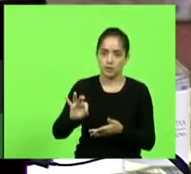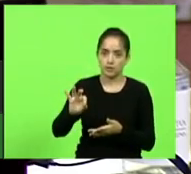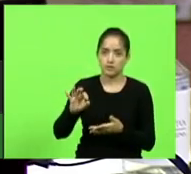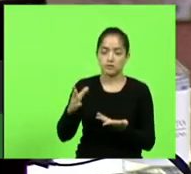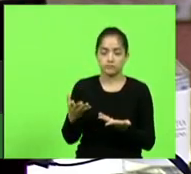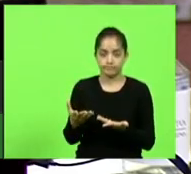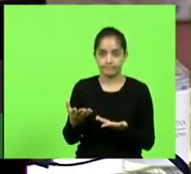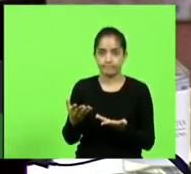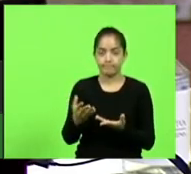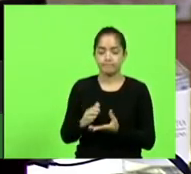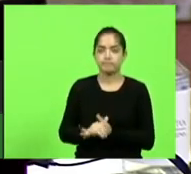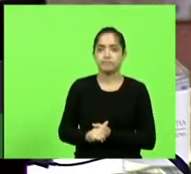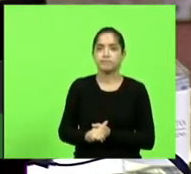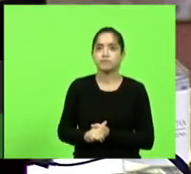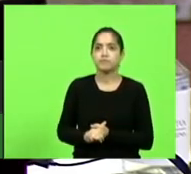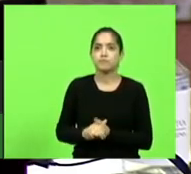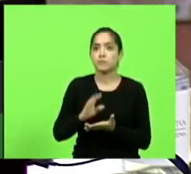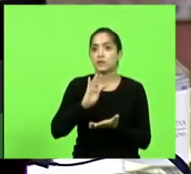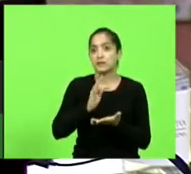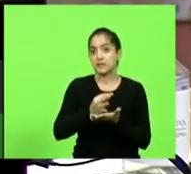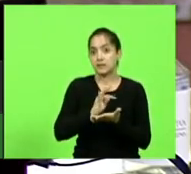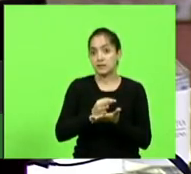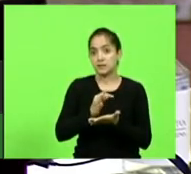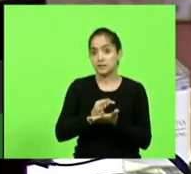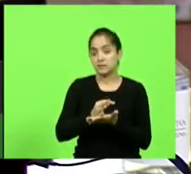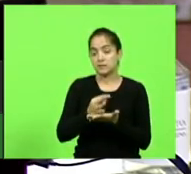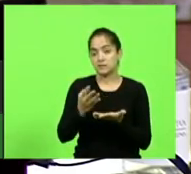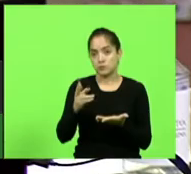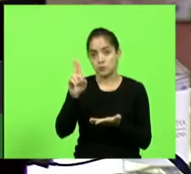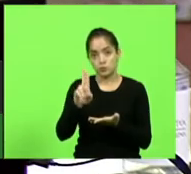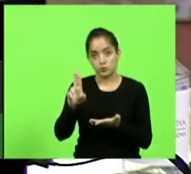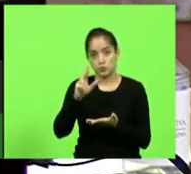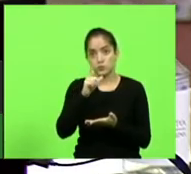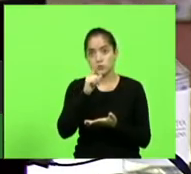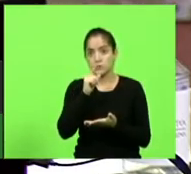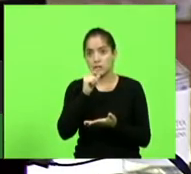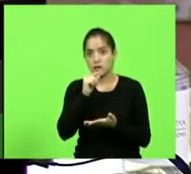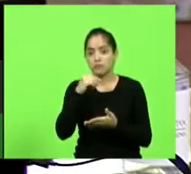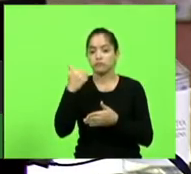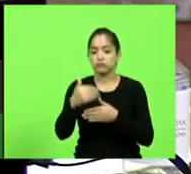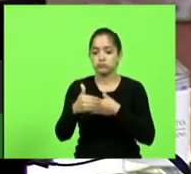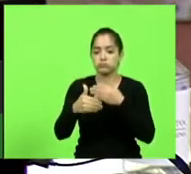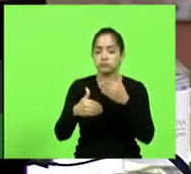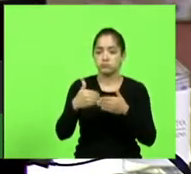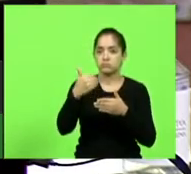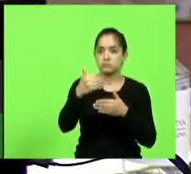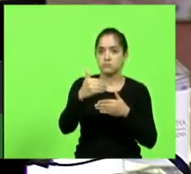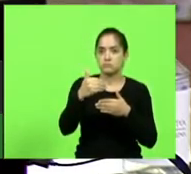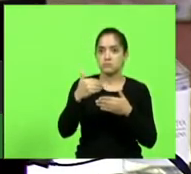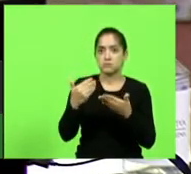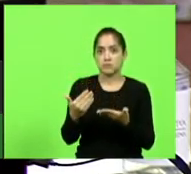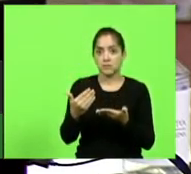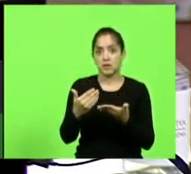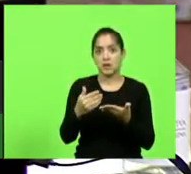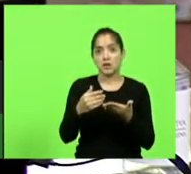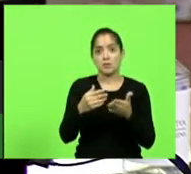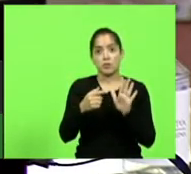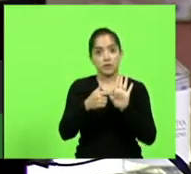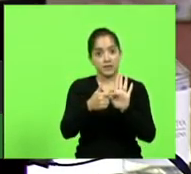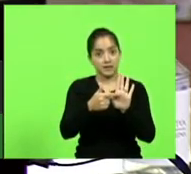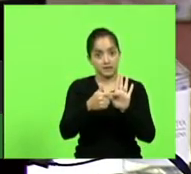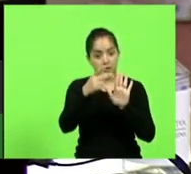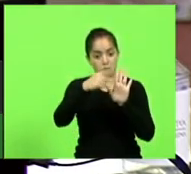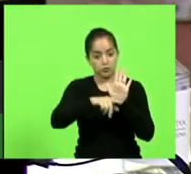valor do consumo da água. E assim sucessivamente. Porque nesse projeto aqui eu estou